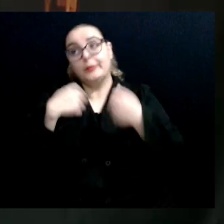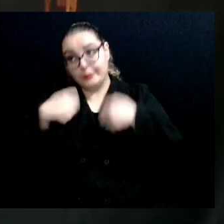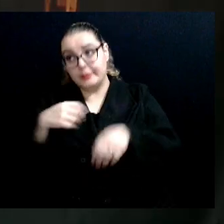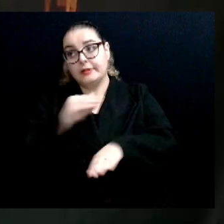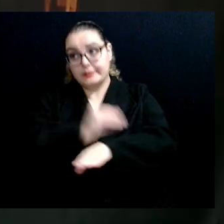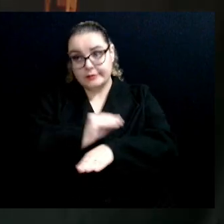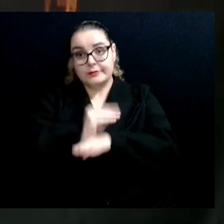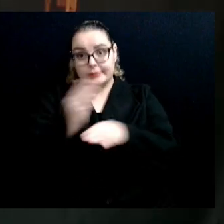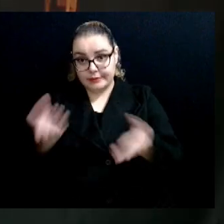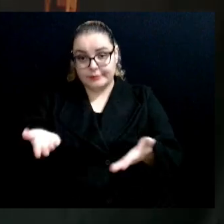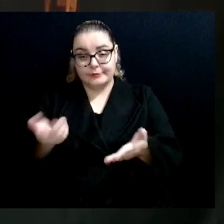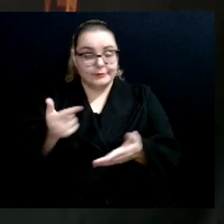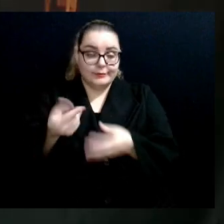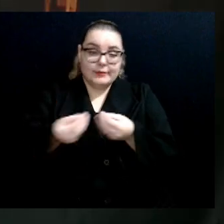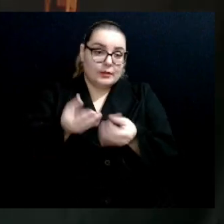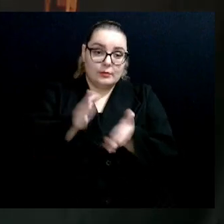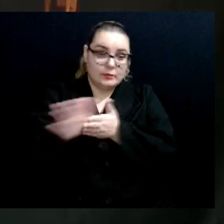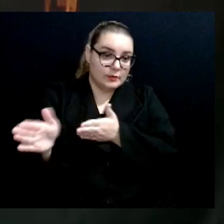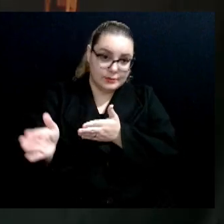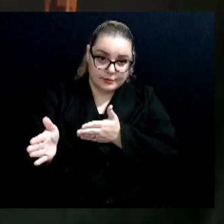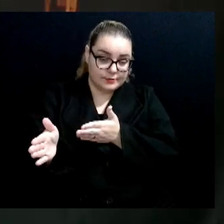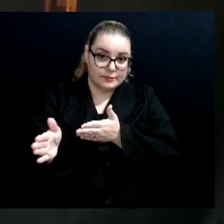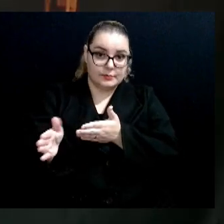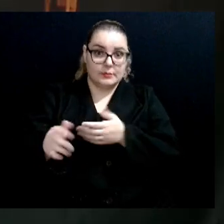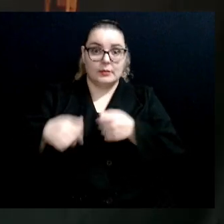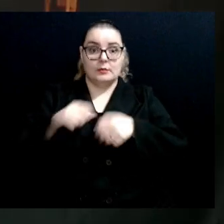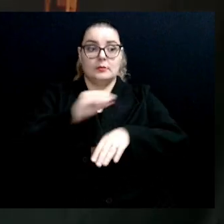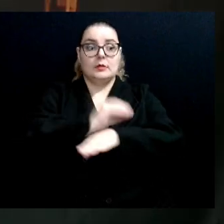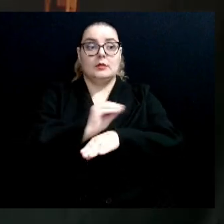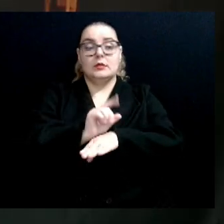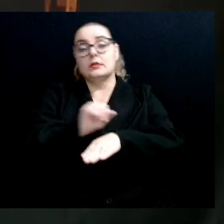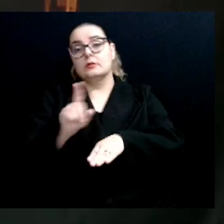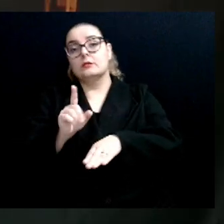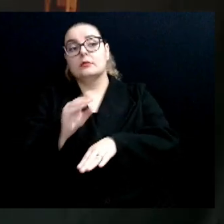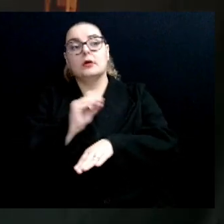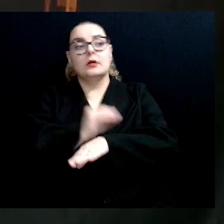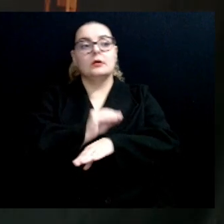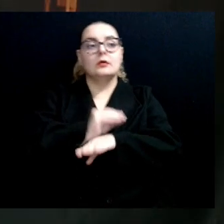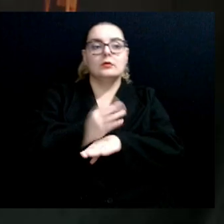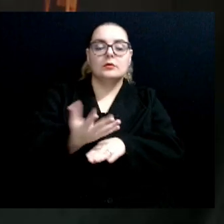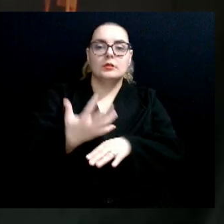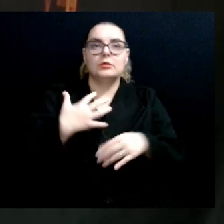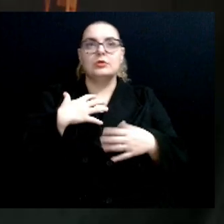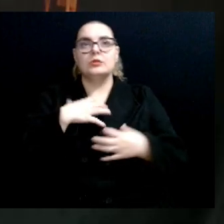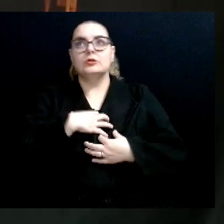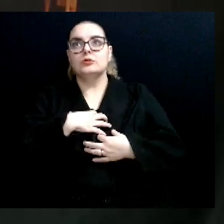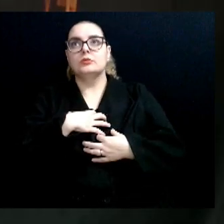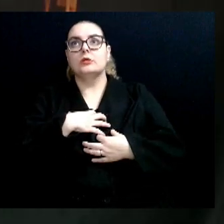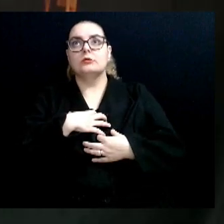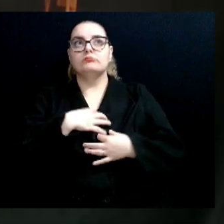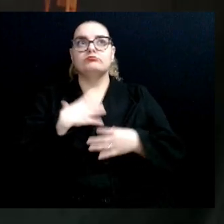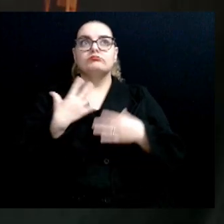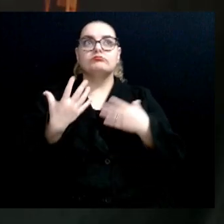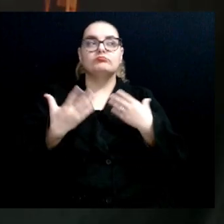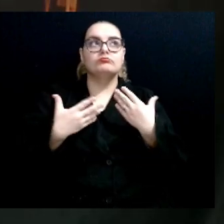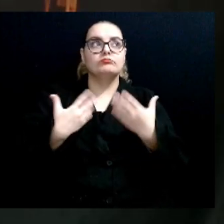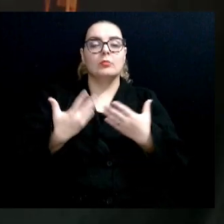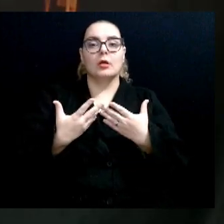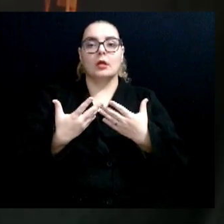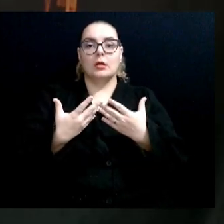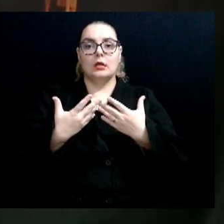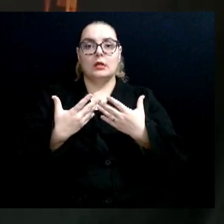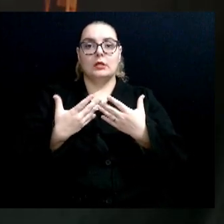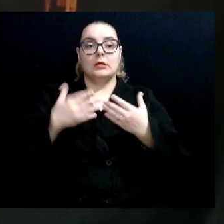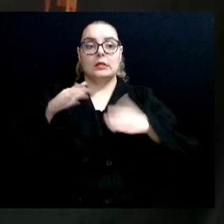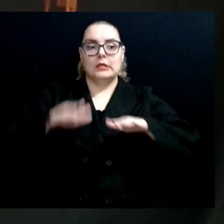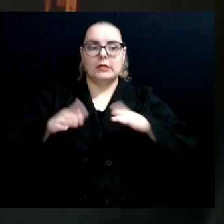você vai cuidar, mas você não vai cuidar de uma forma que você, de repente,